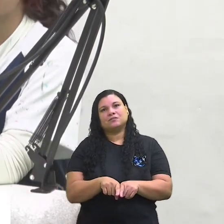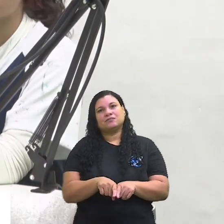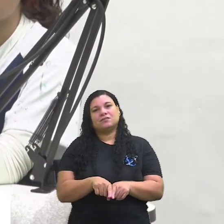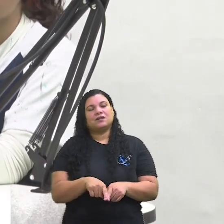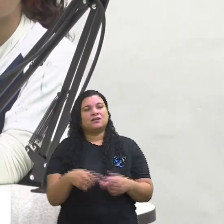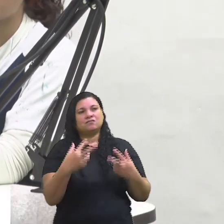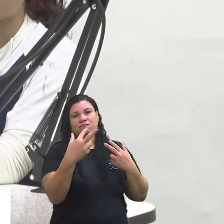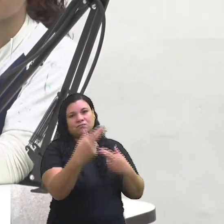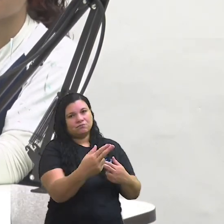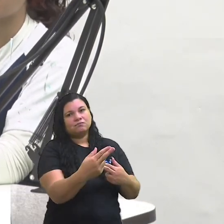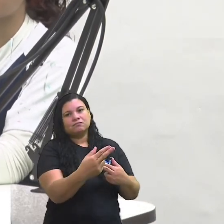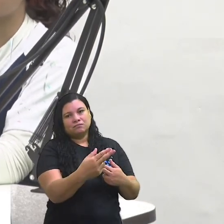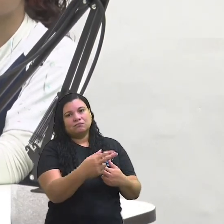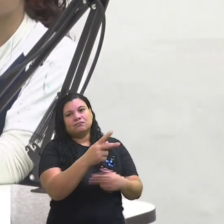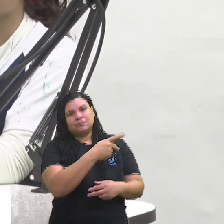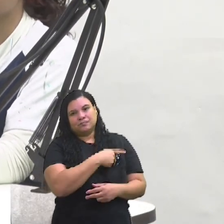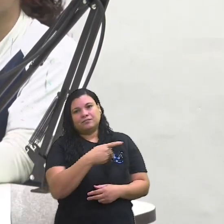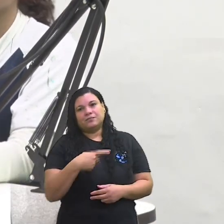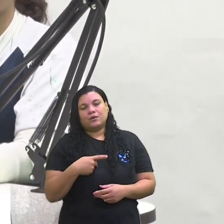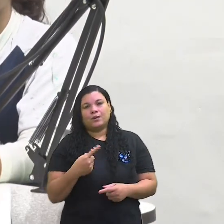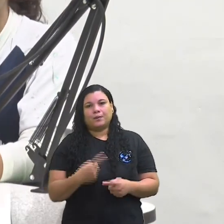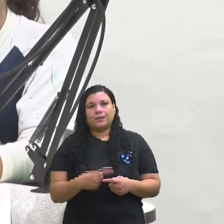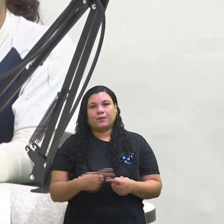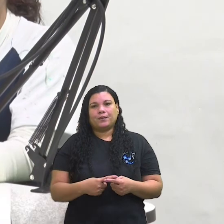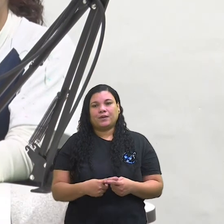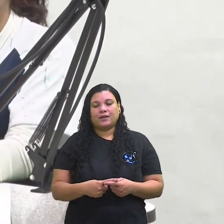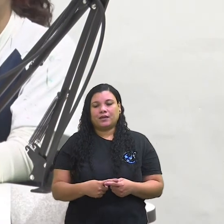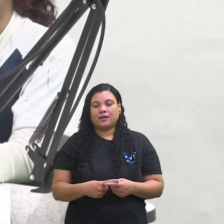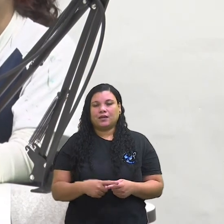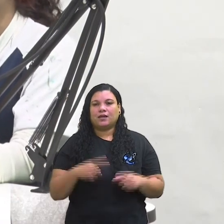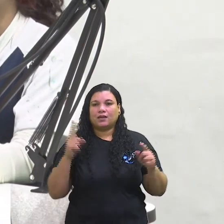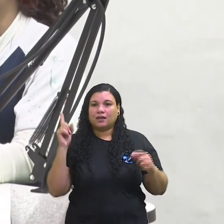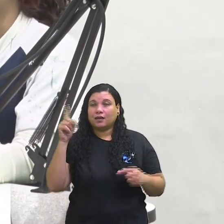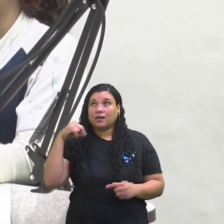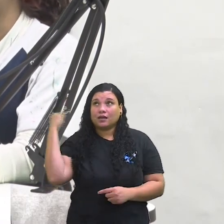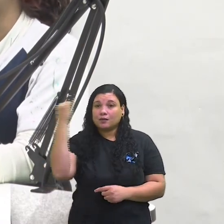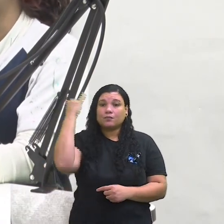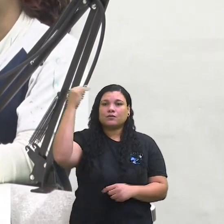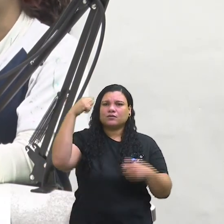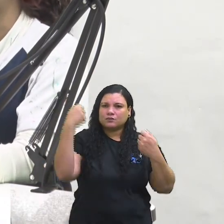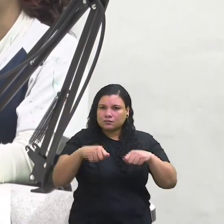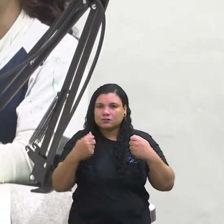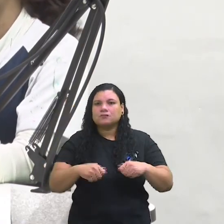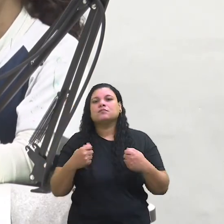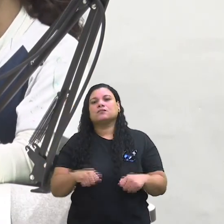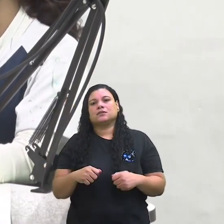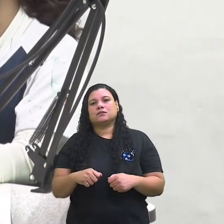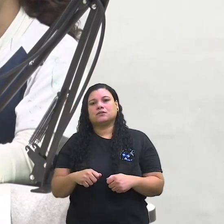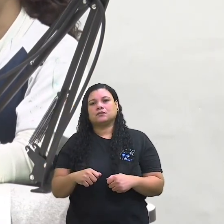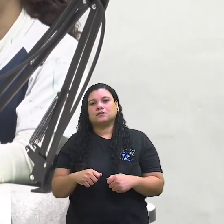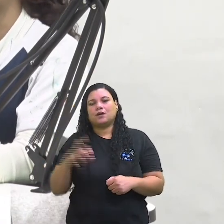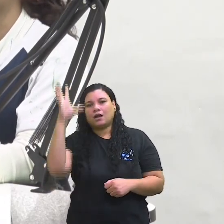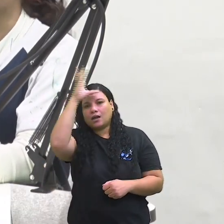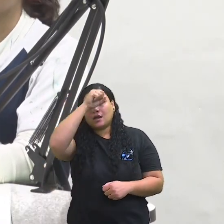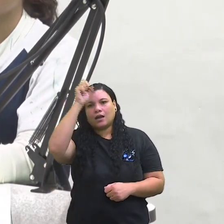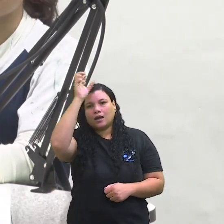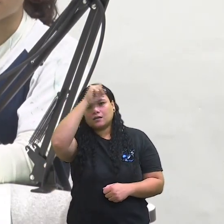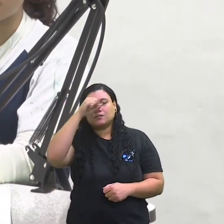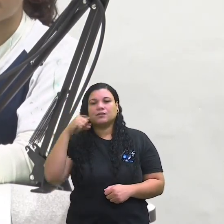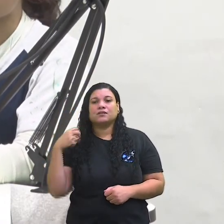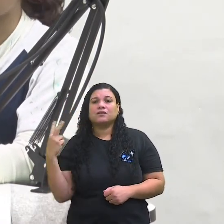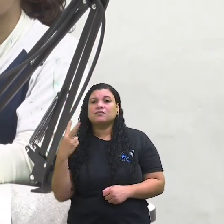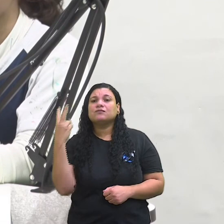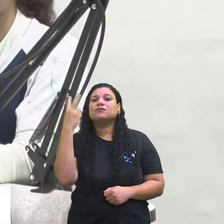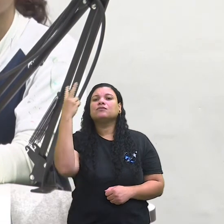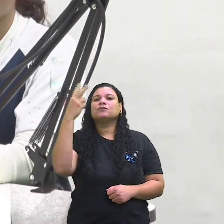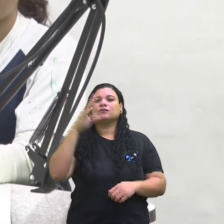vemos muitas famílias destruídas, então temos que dar mais valor à família e temos que dar mais ouvidos